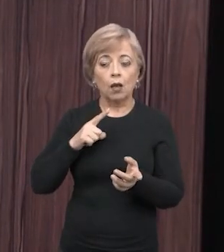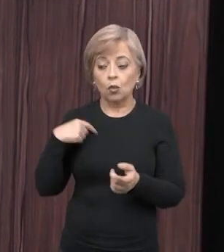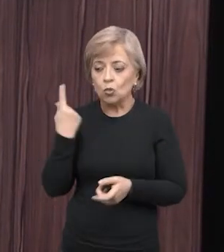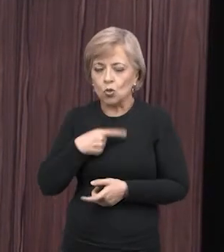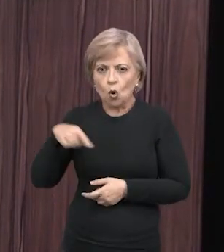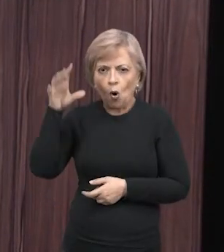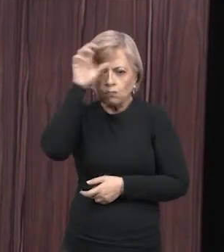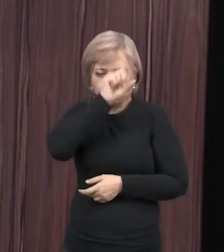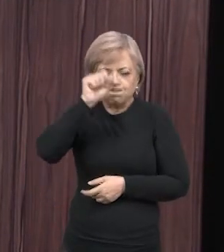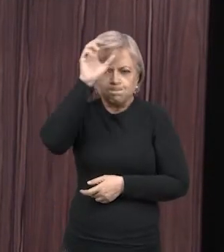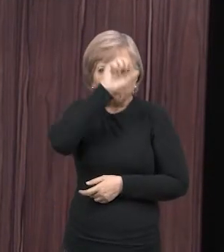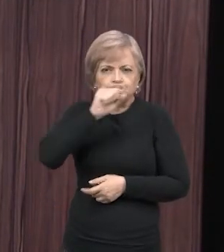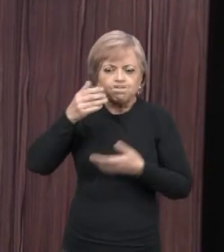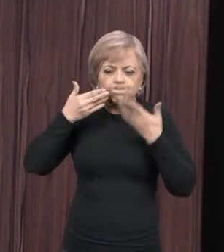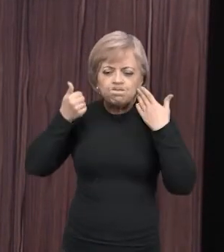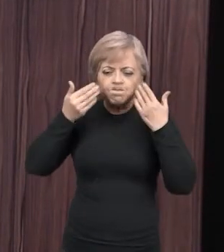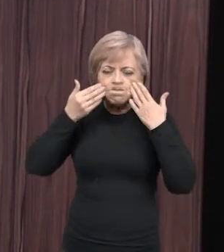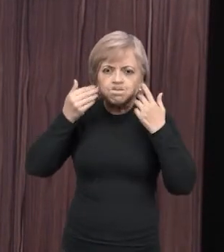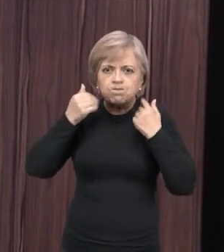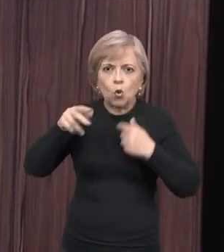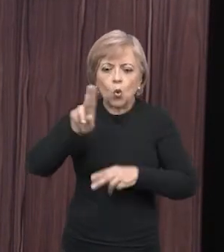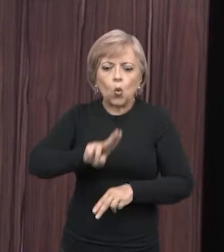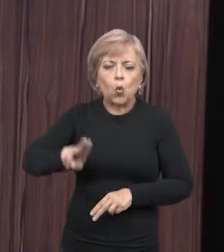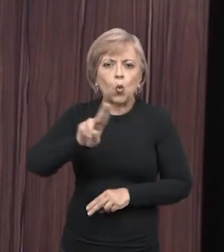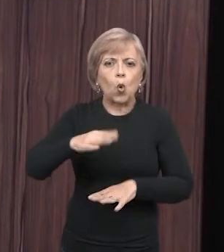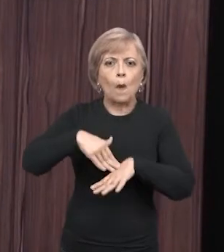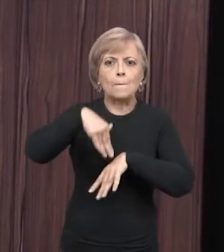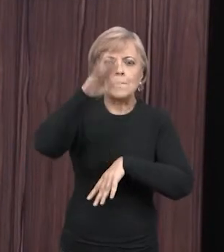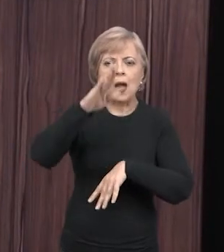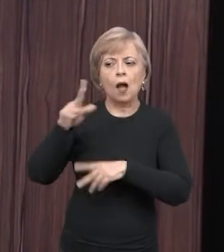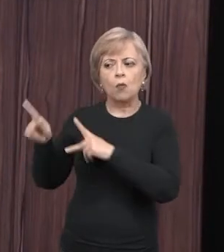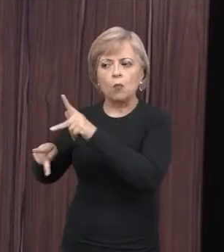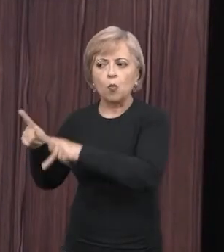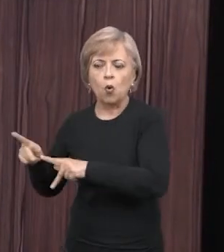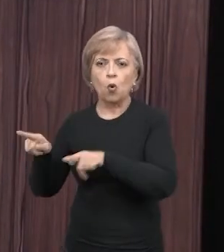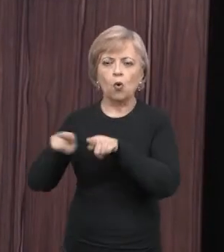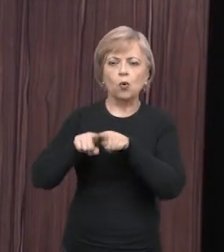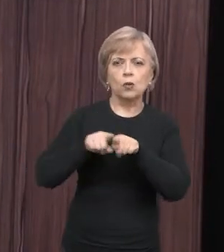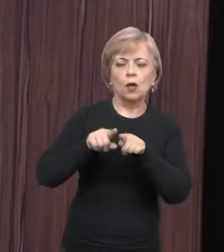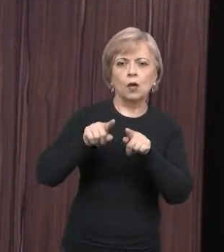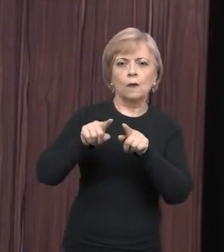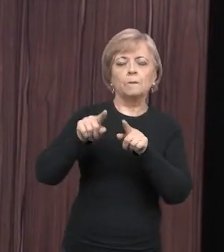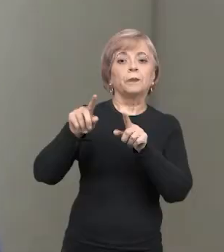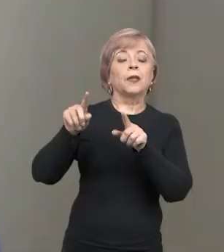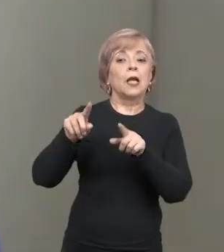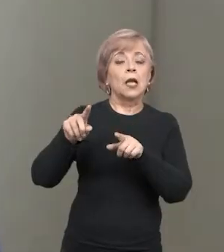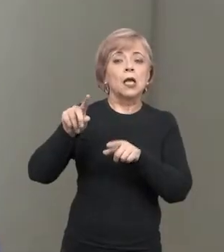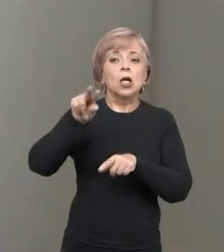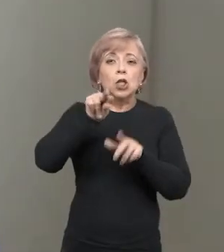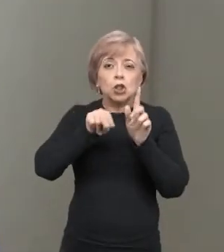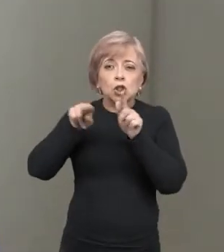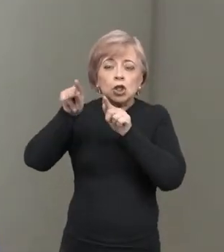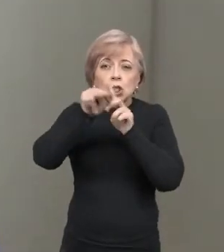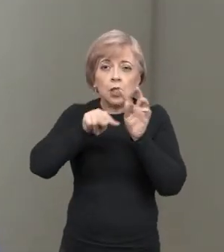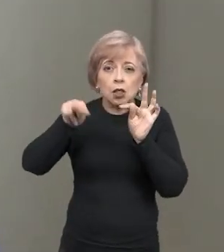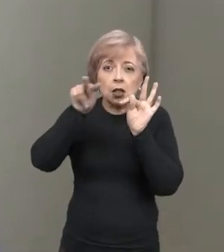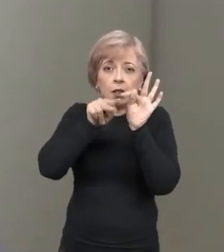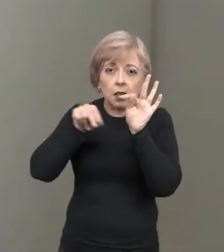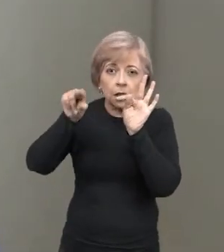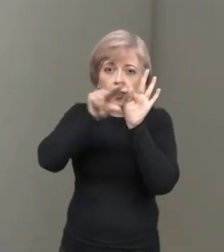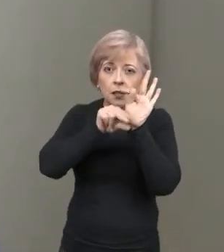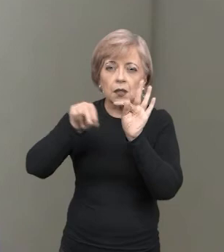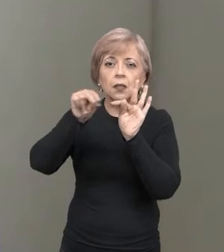pelos órgãos externos e pela população em geral, como, por exemplo, Teams ou outras fontes e plataformas,